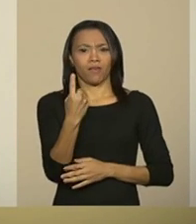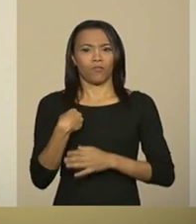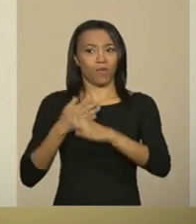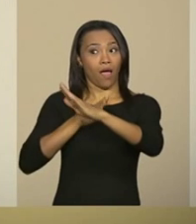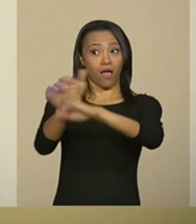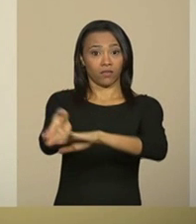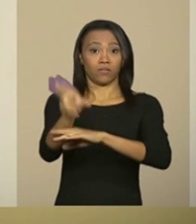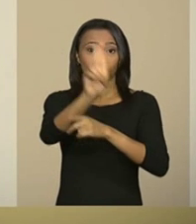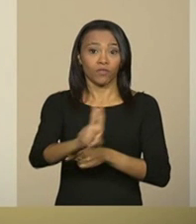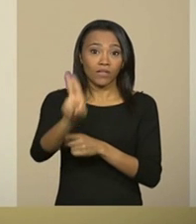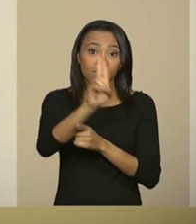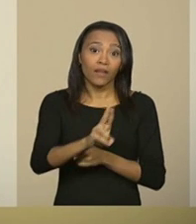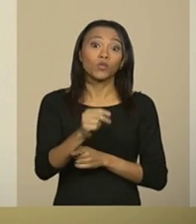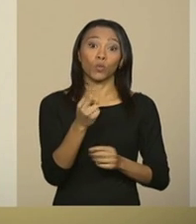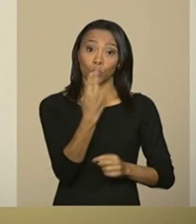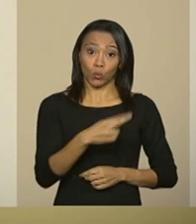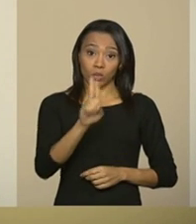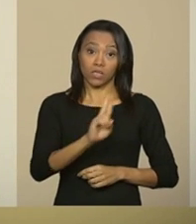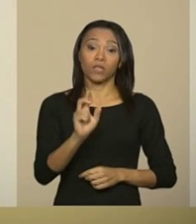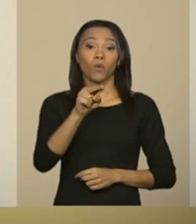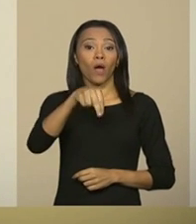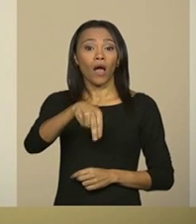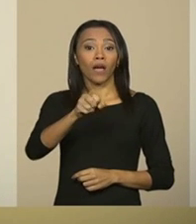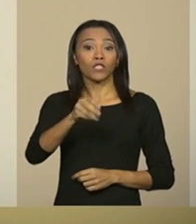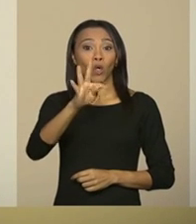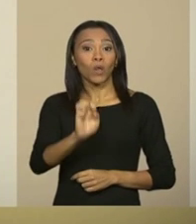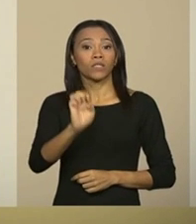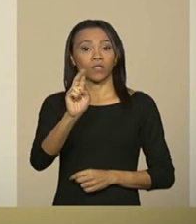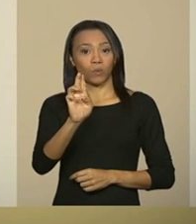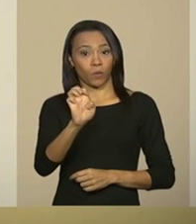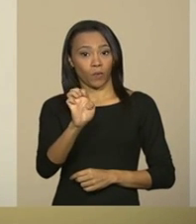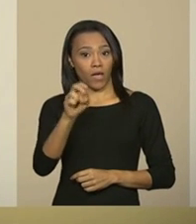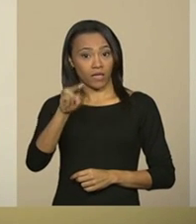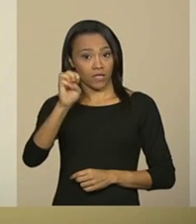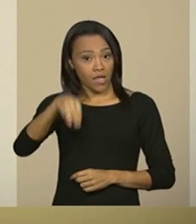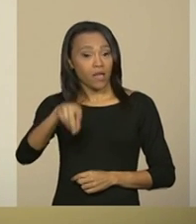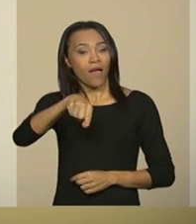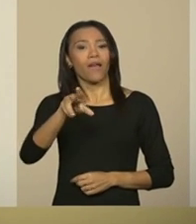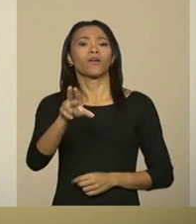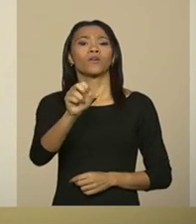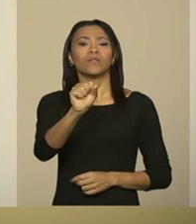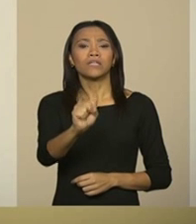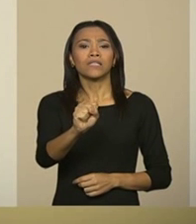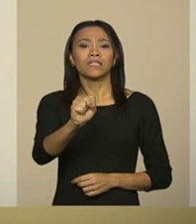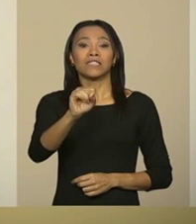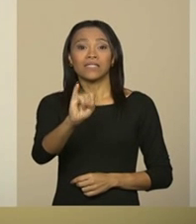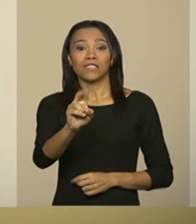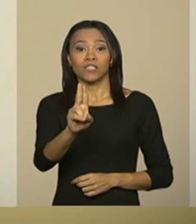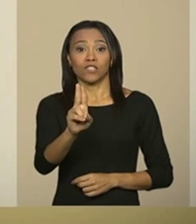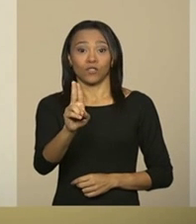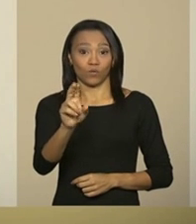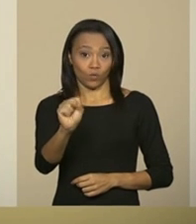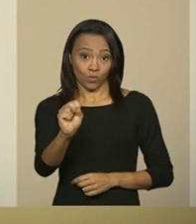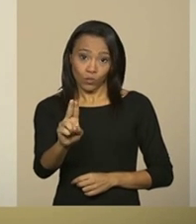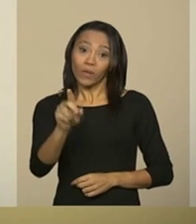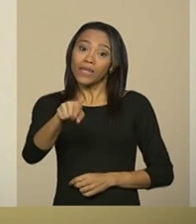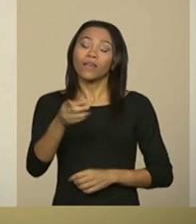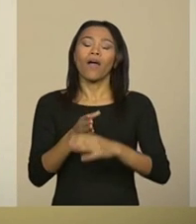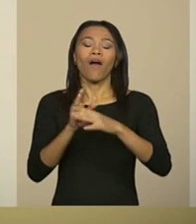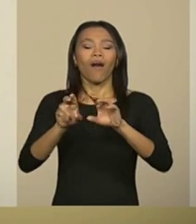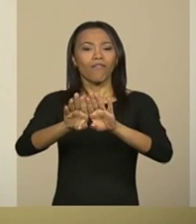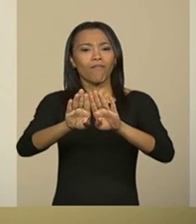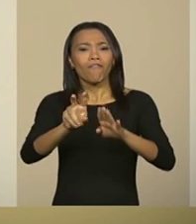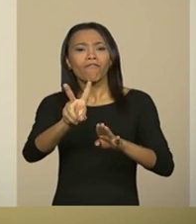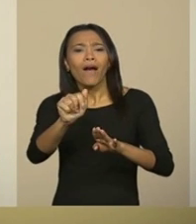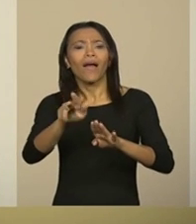com base na nota do enem começa no sisu o sistema de seleção unificada que oferece vagas em universidades